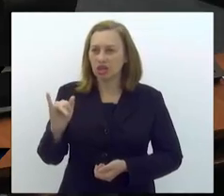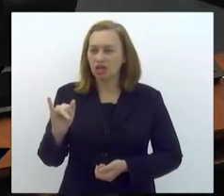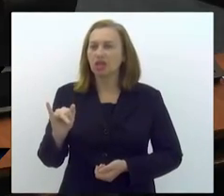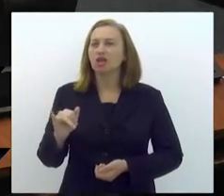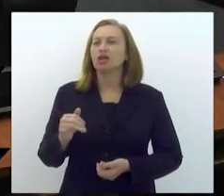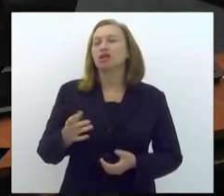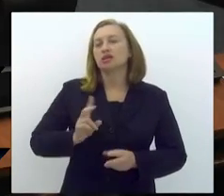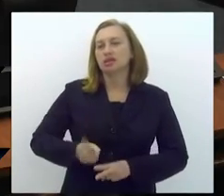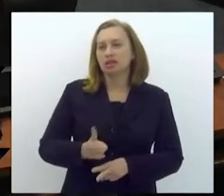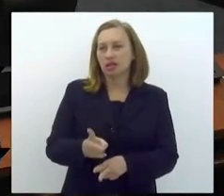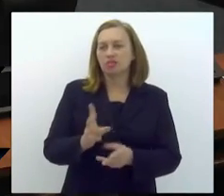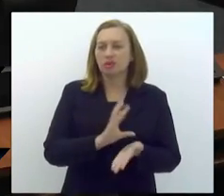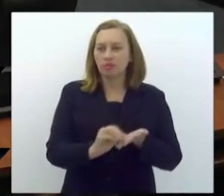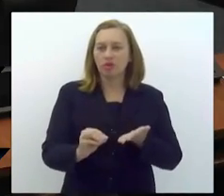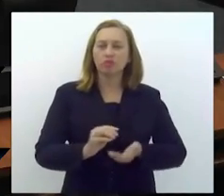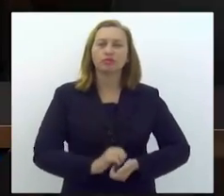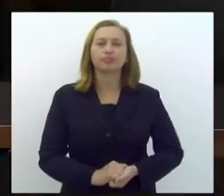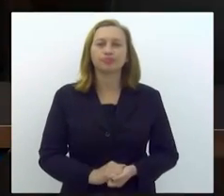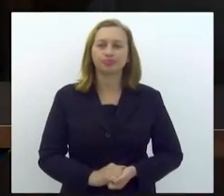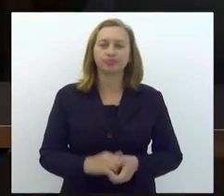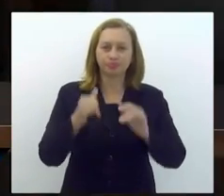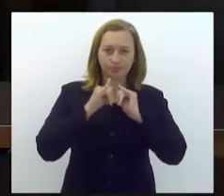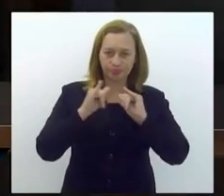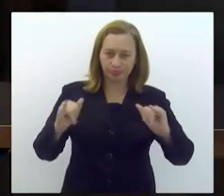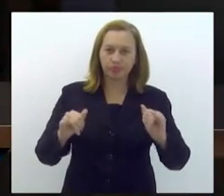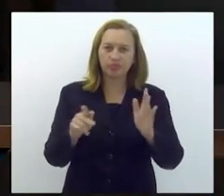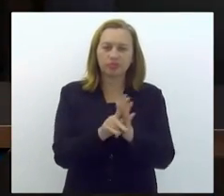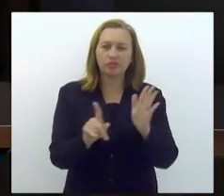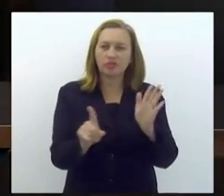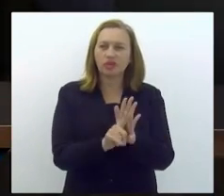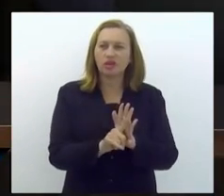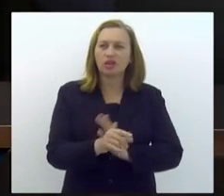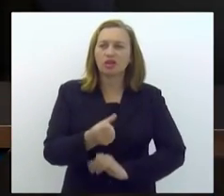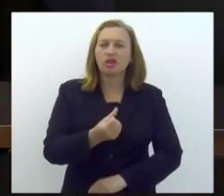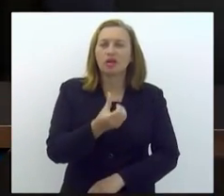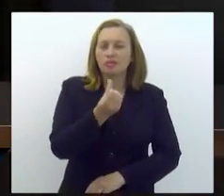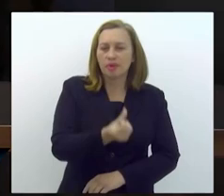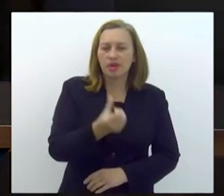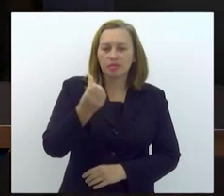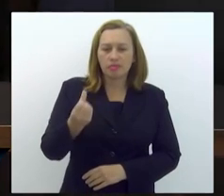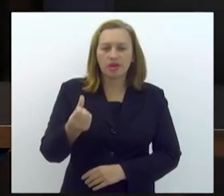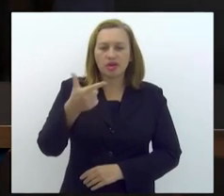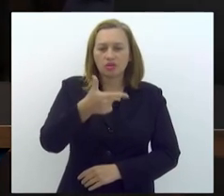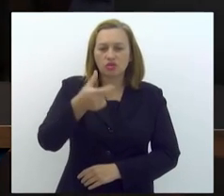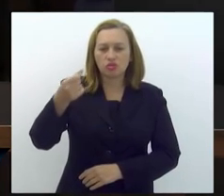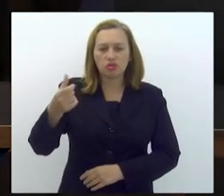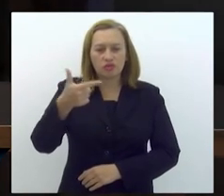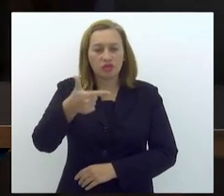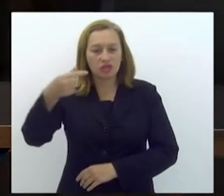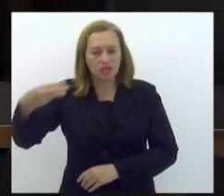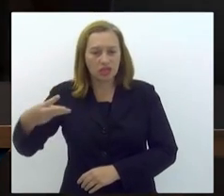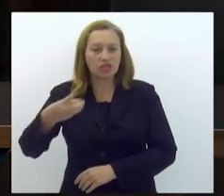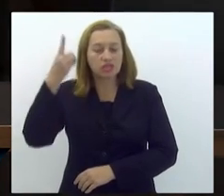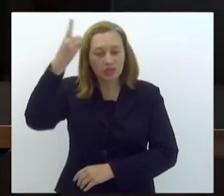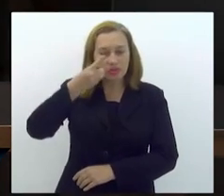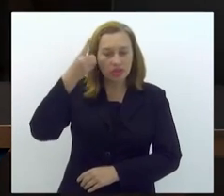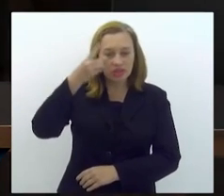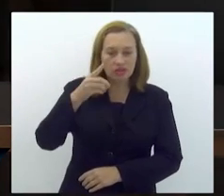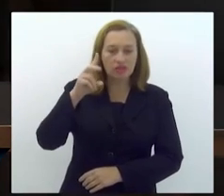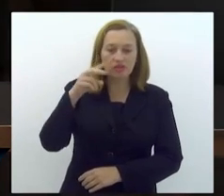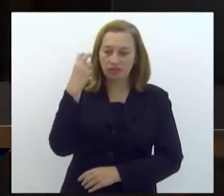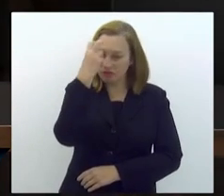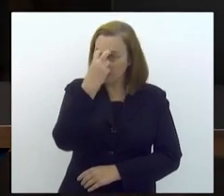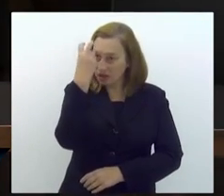seguimos a pauta então anuncie o projeto de lei número 66 2023 de autoria deputada Verônica Lima